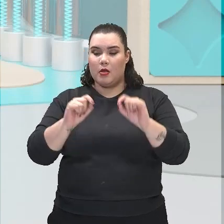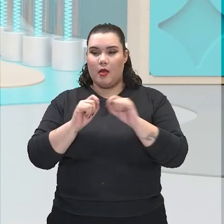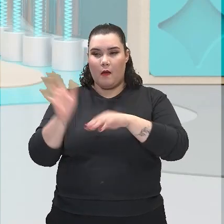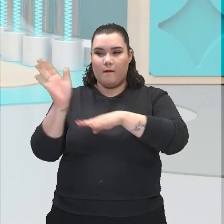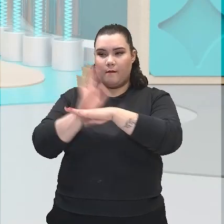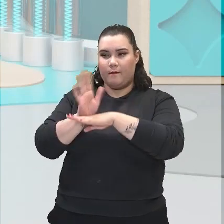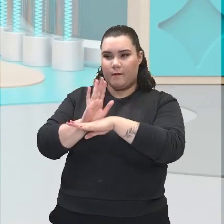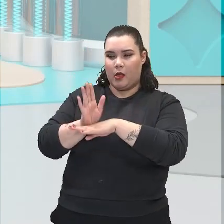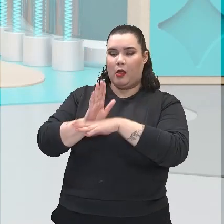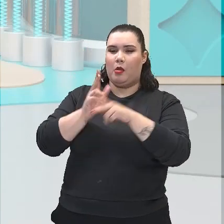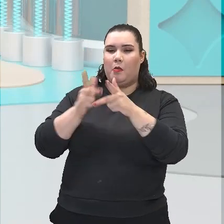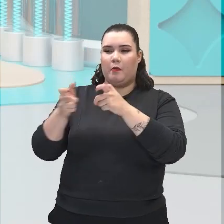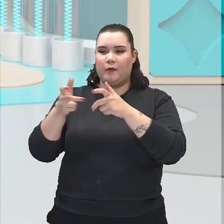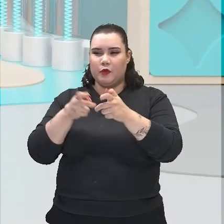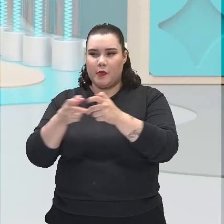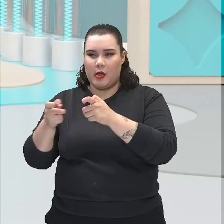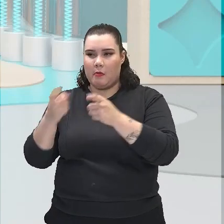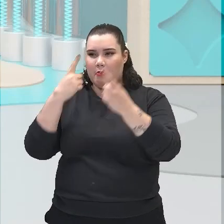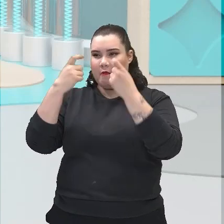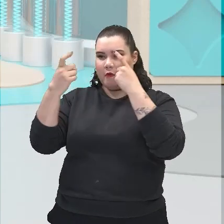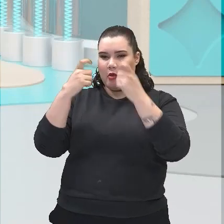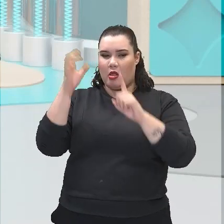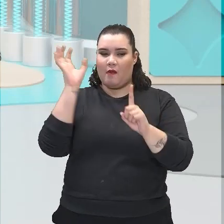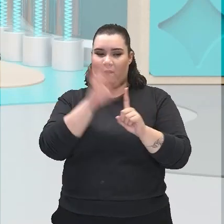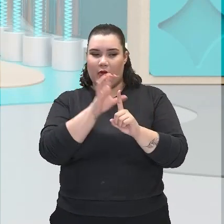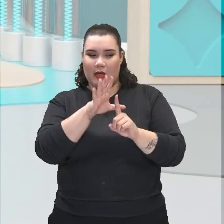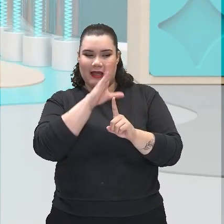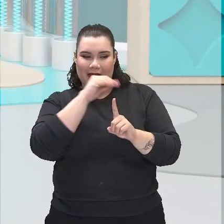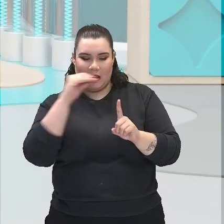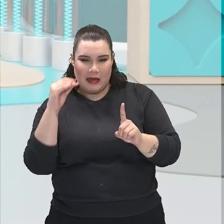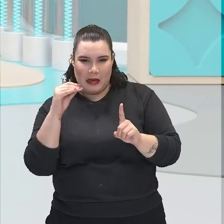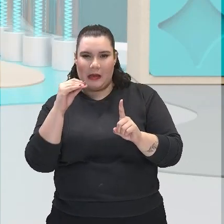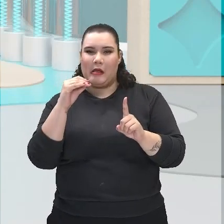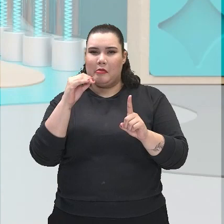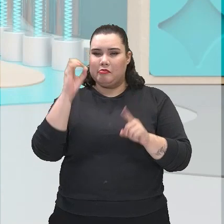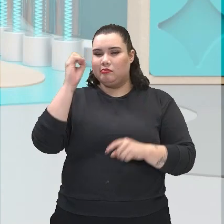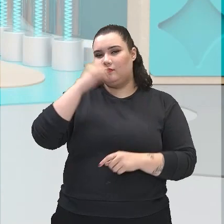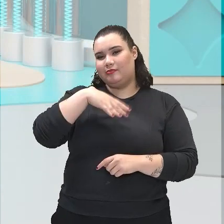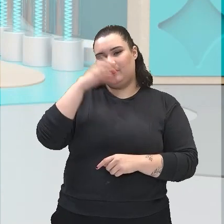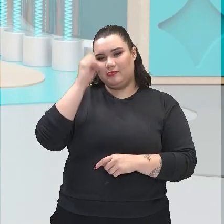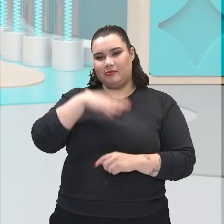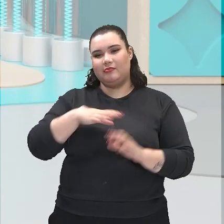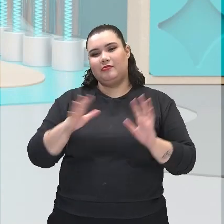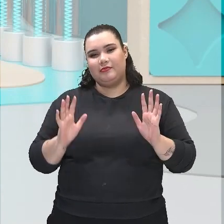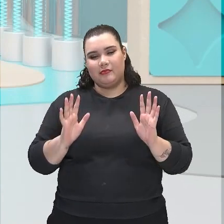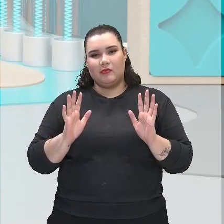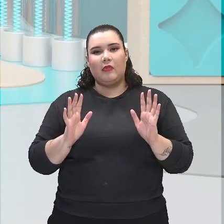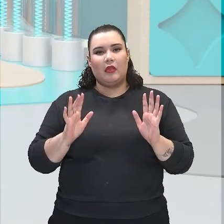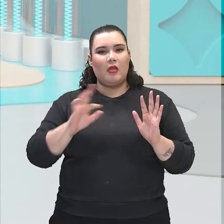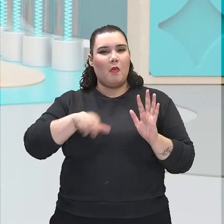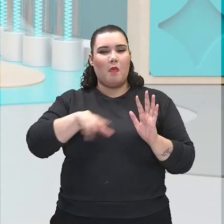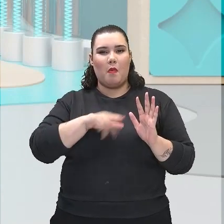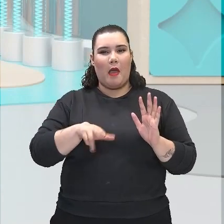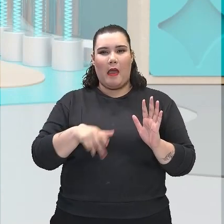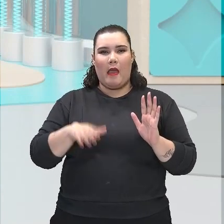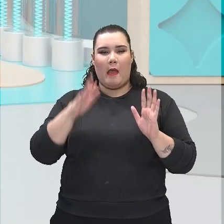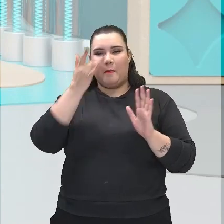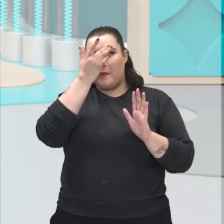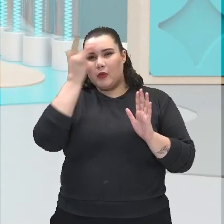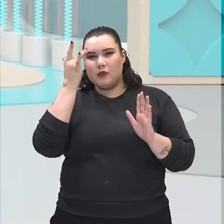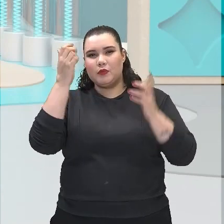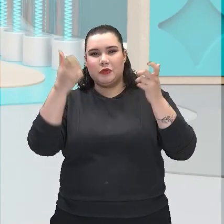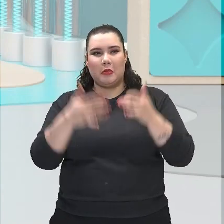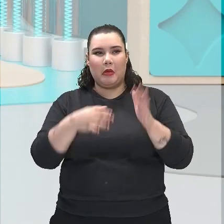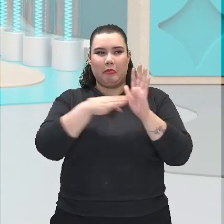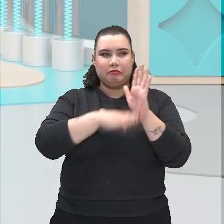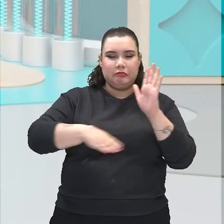e videogames violentos sobre as crianças é exagerada. Então percebo que é um posicionamento diferente. Então